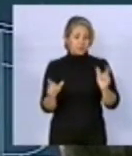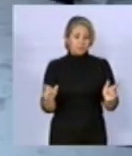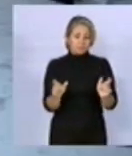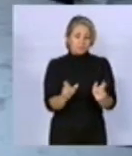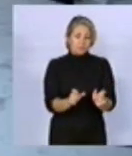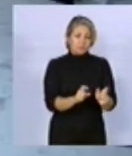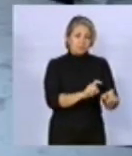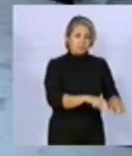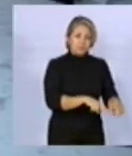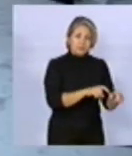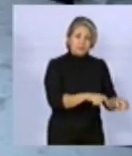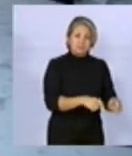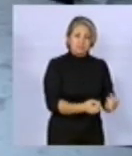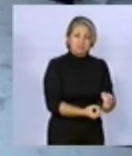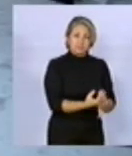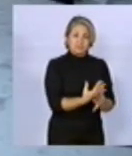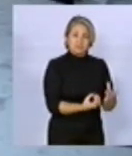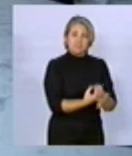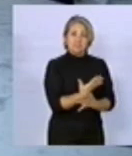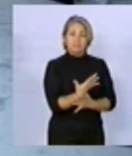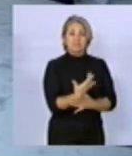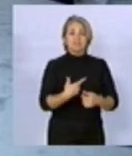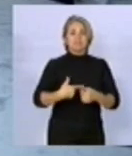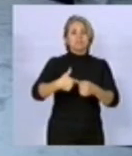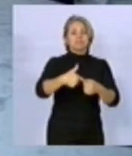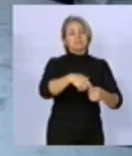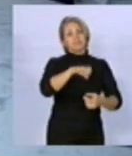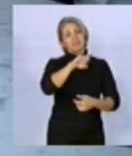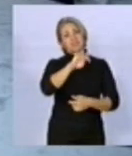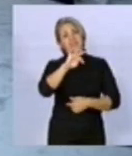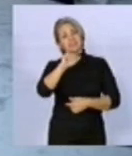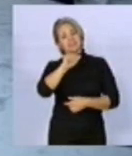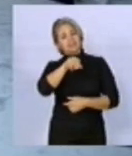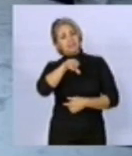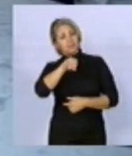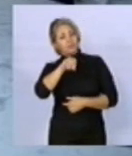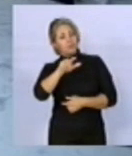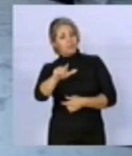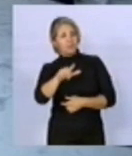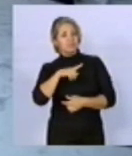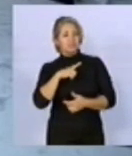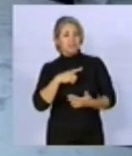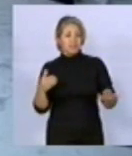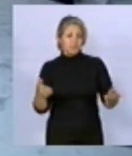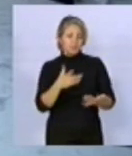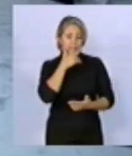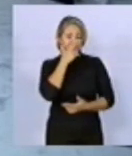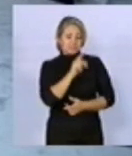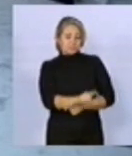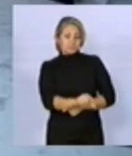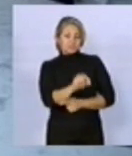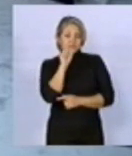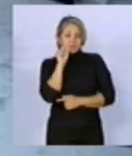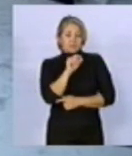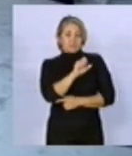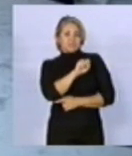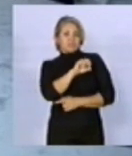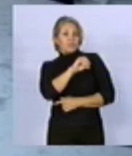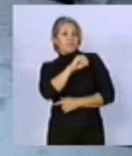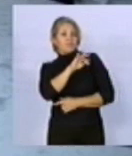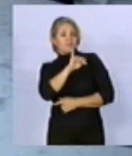produção de etanol então aí nós temos aquela questão da escolha parece uma escolha de sofia